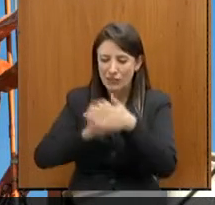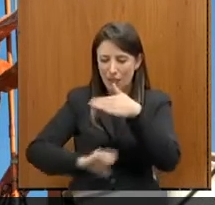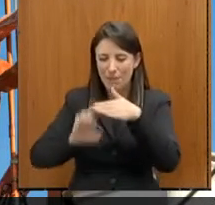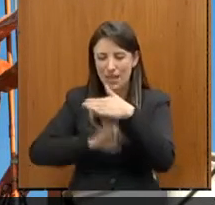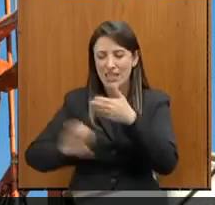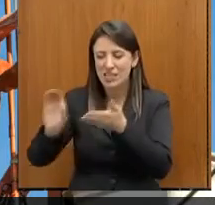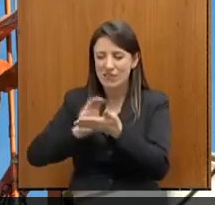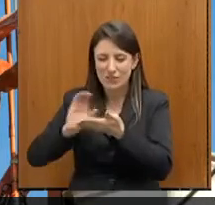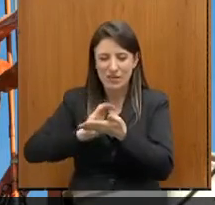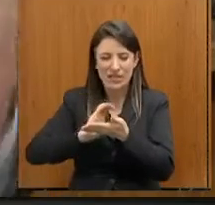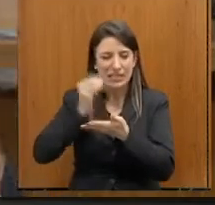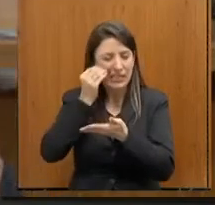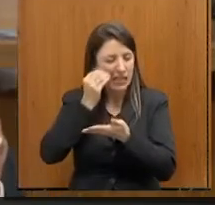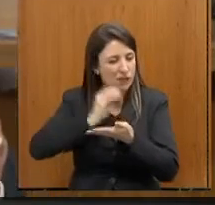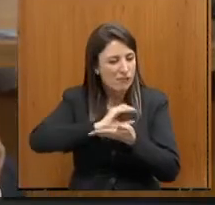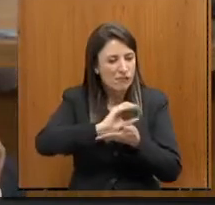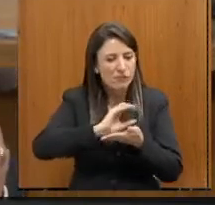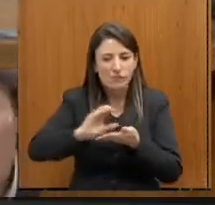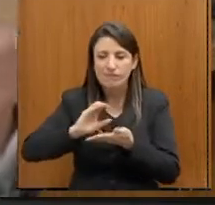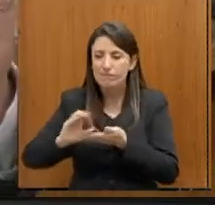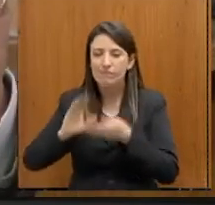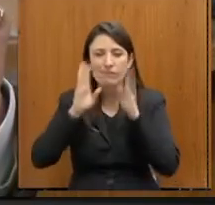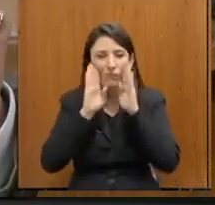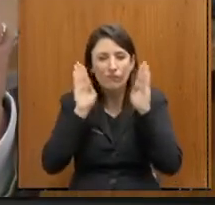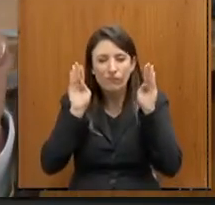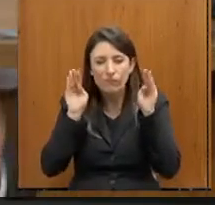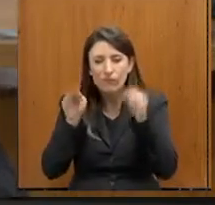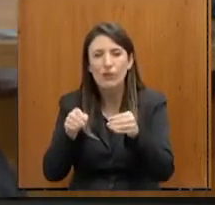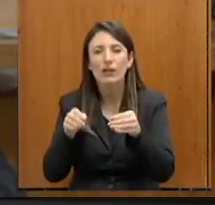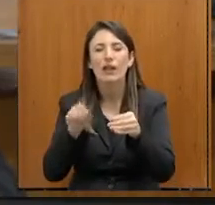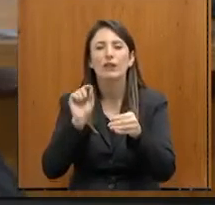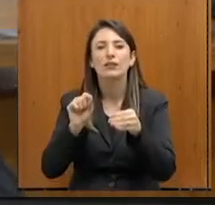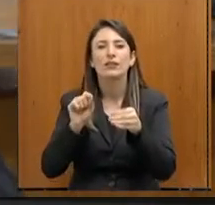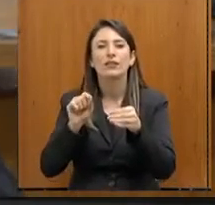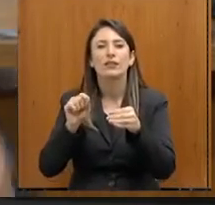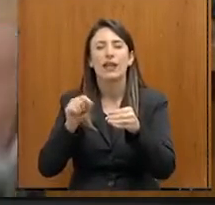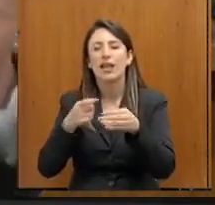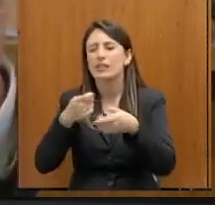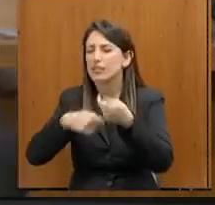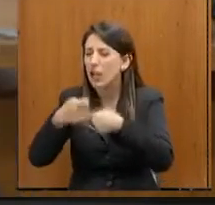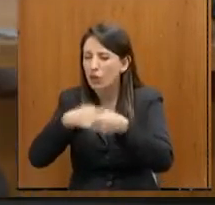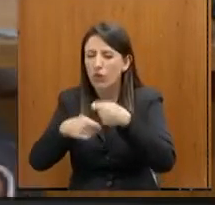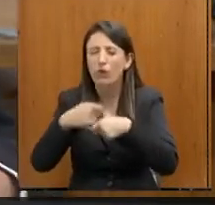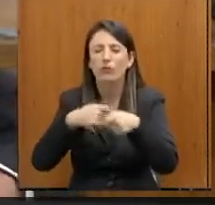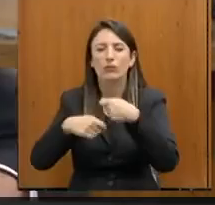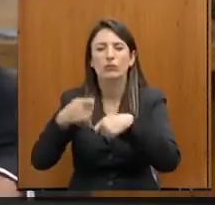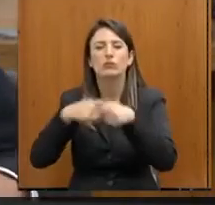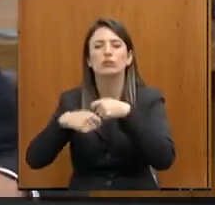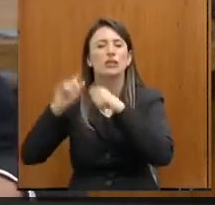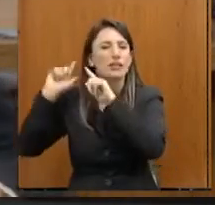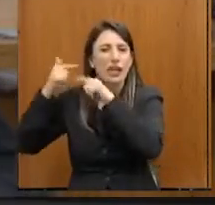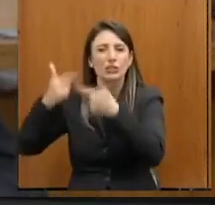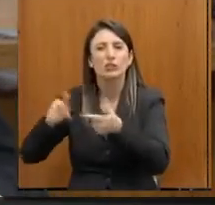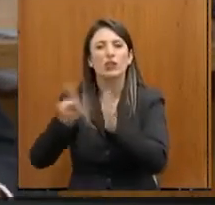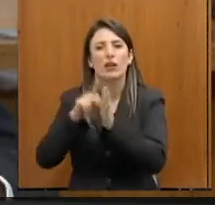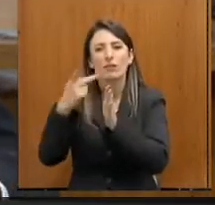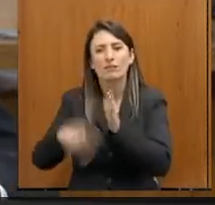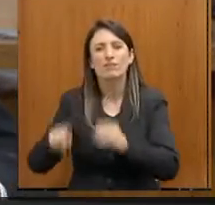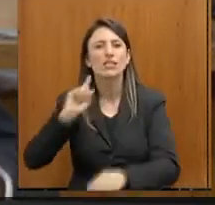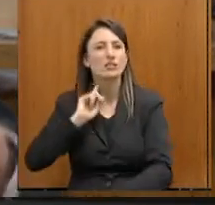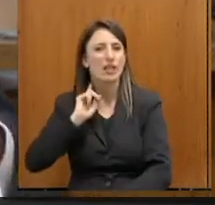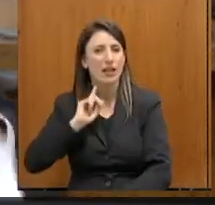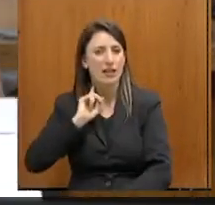focar é exclusivamente nos nossos negócios tradicionais e em Minas Gerais